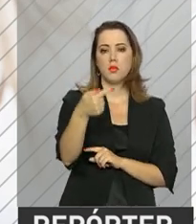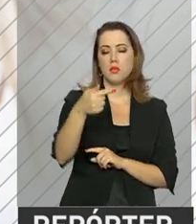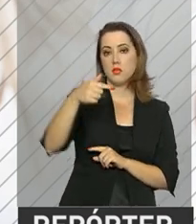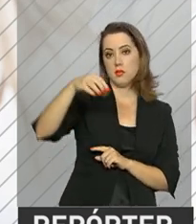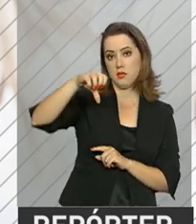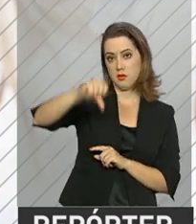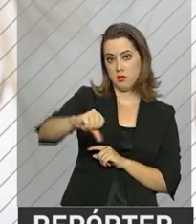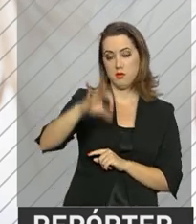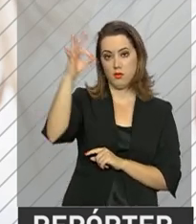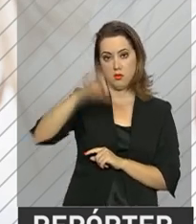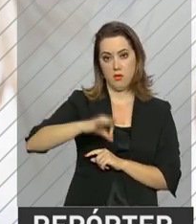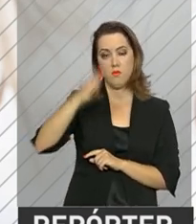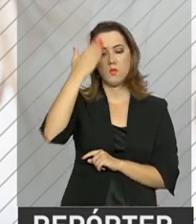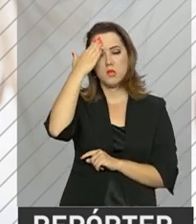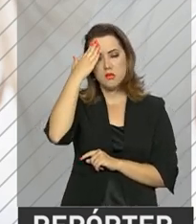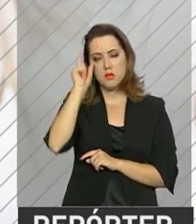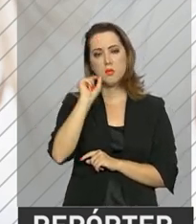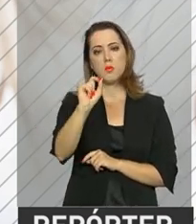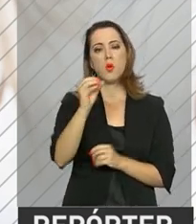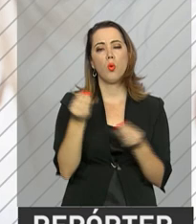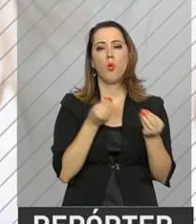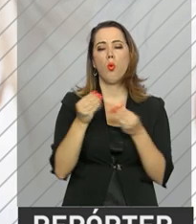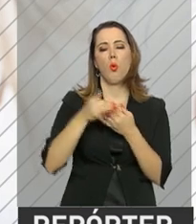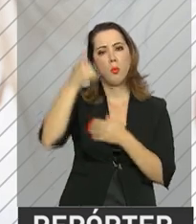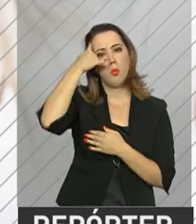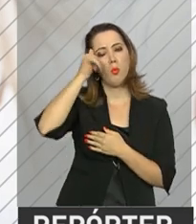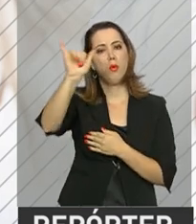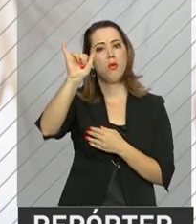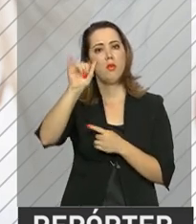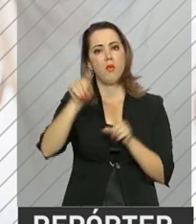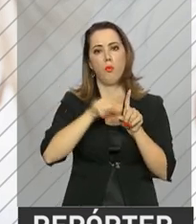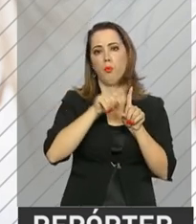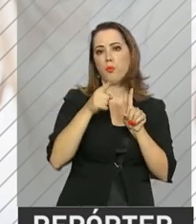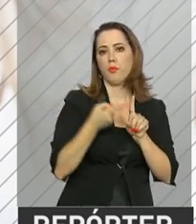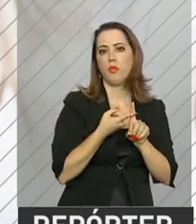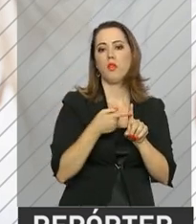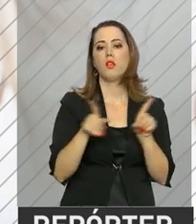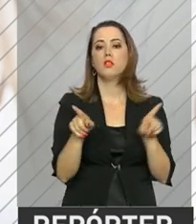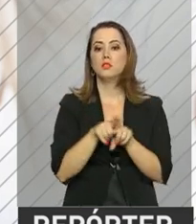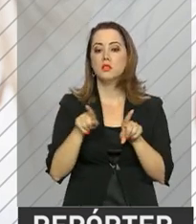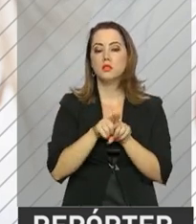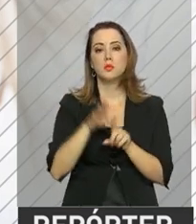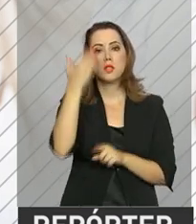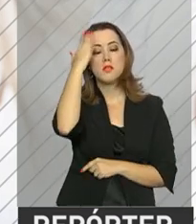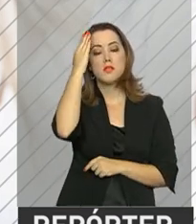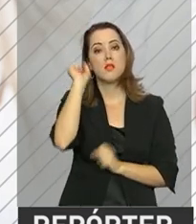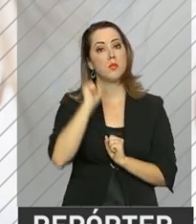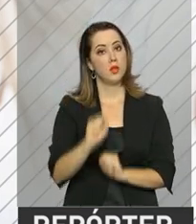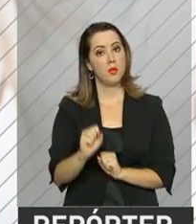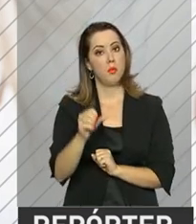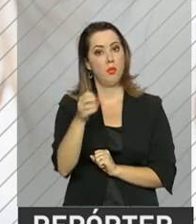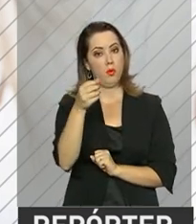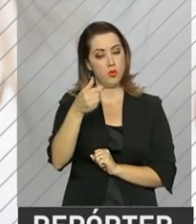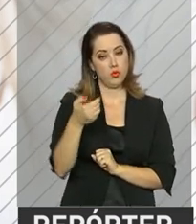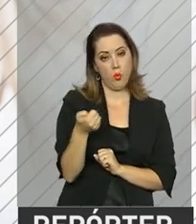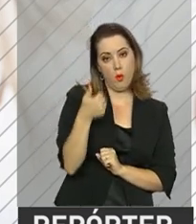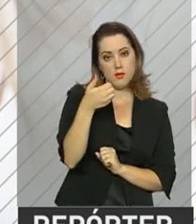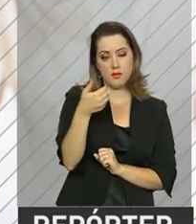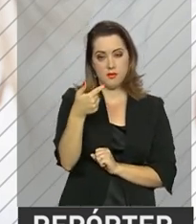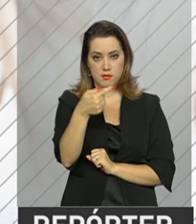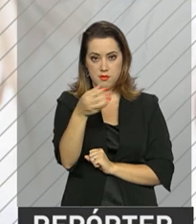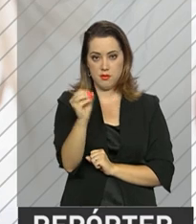evitar gravidez quase 70% dos entrevistados também sabiam que era possível adquirir